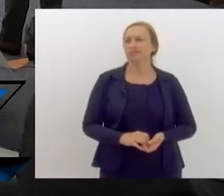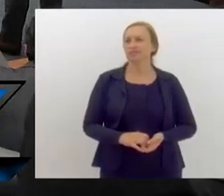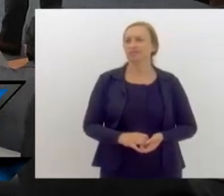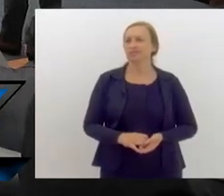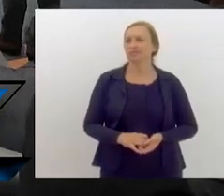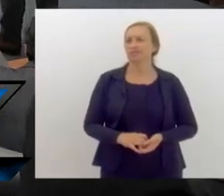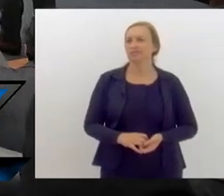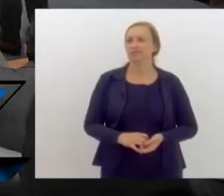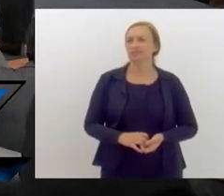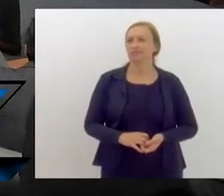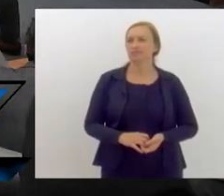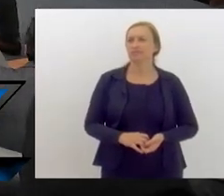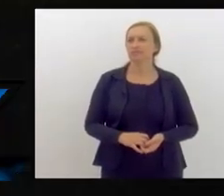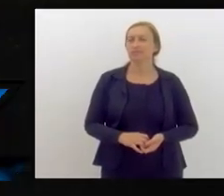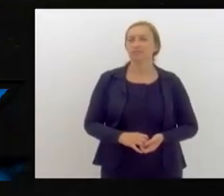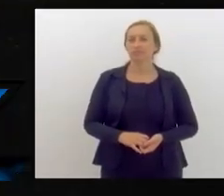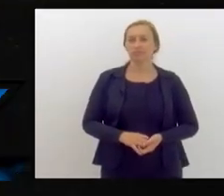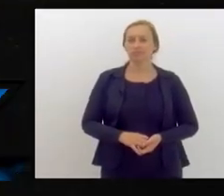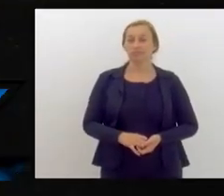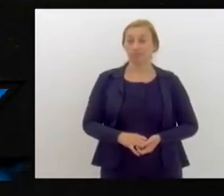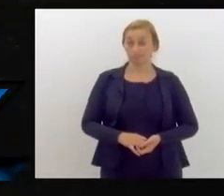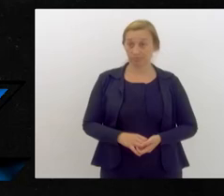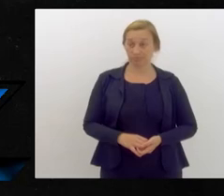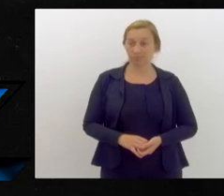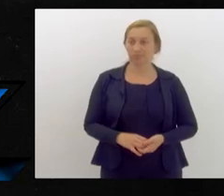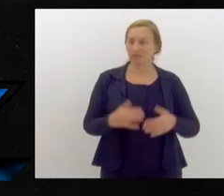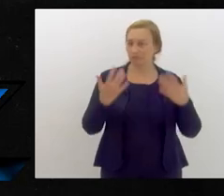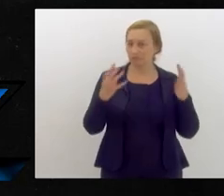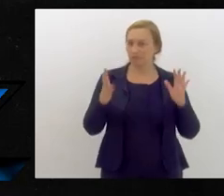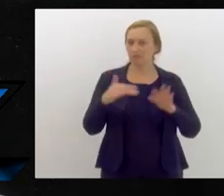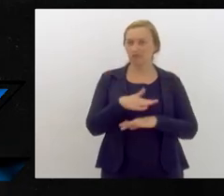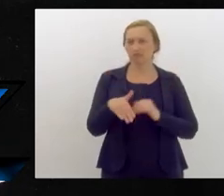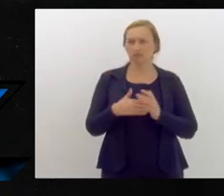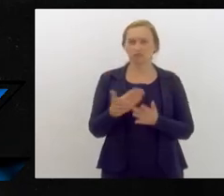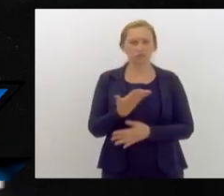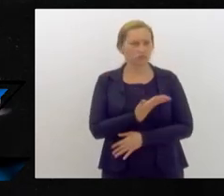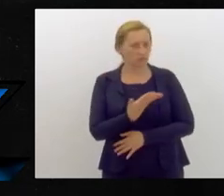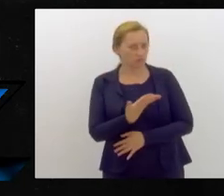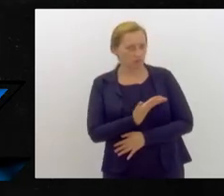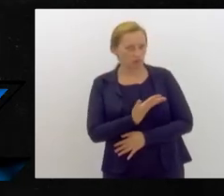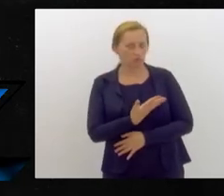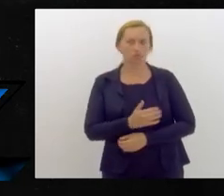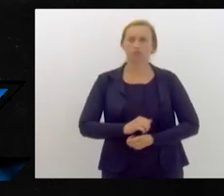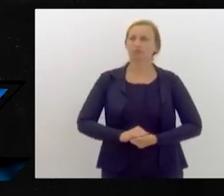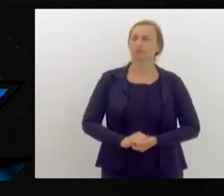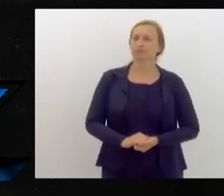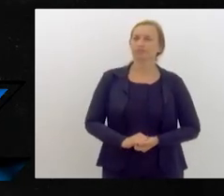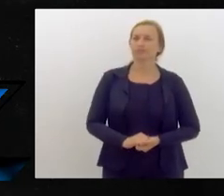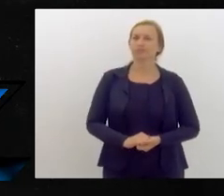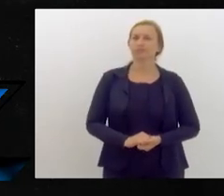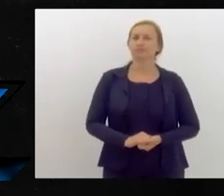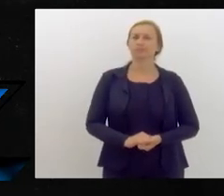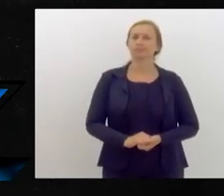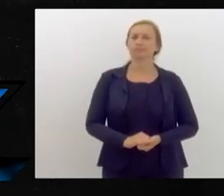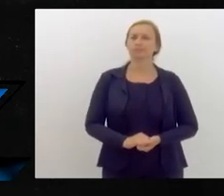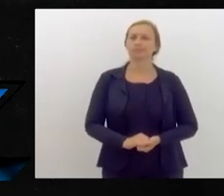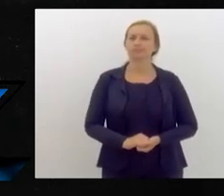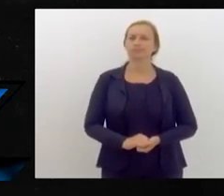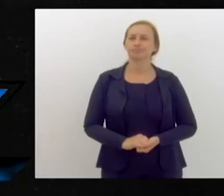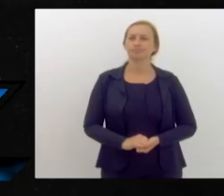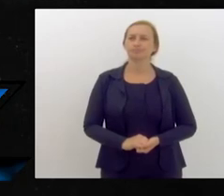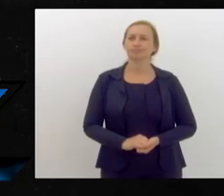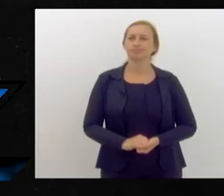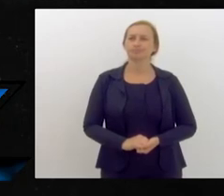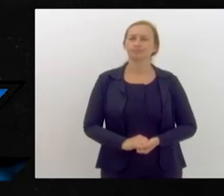perfeito bom primeiro lugar saudar aqui a todos os colegas as colegas queria